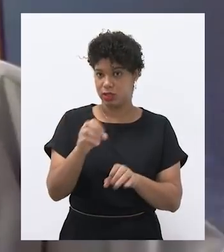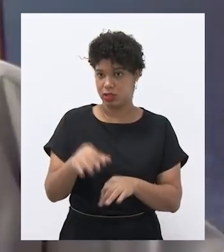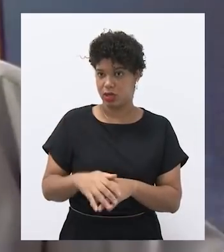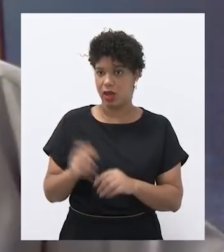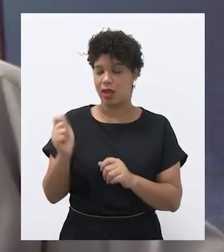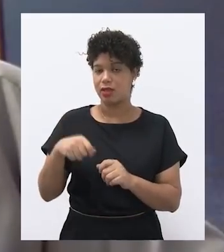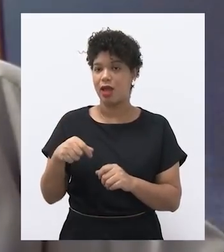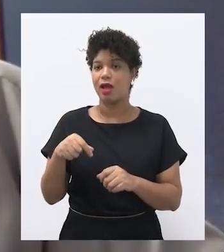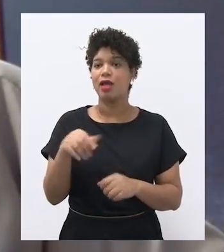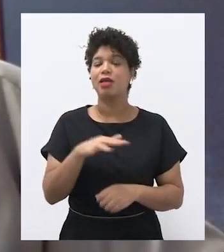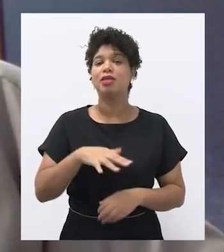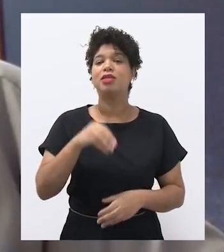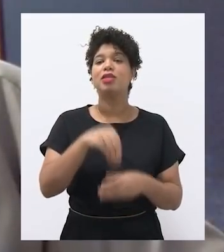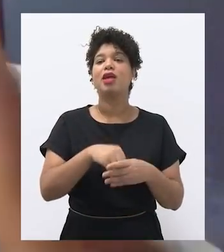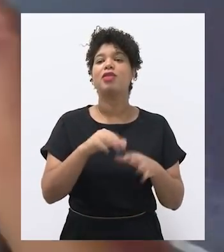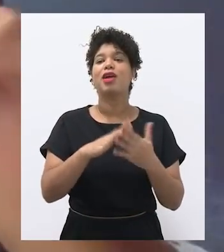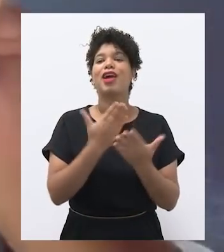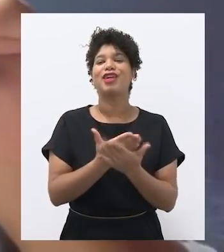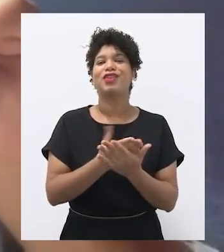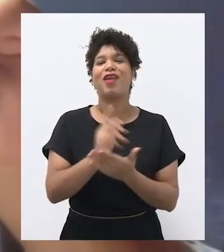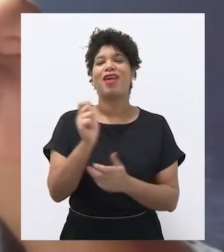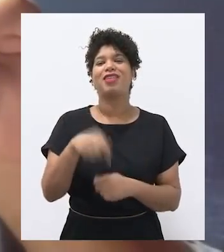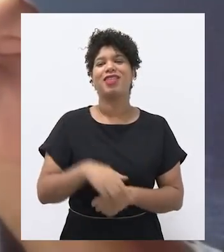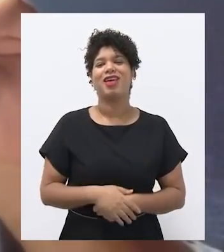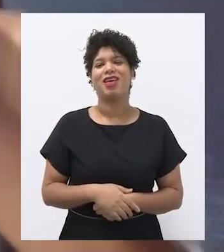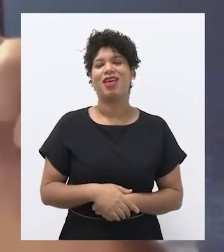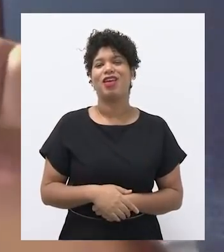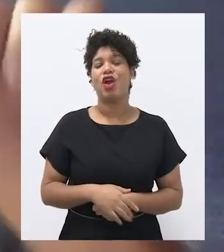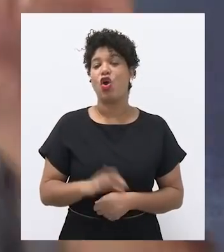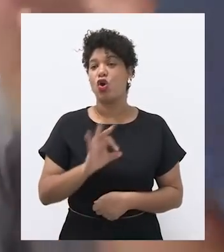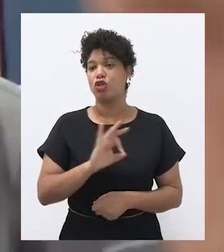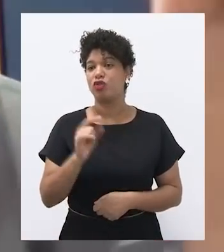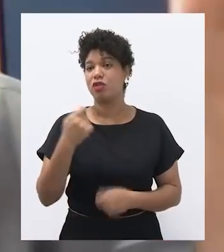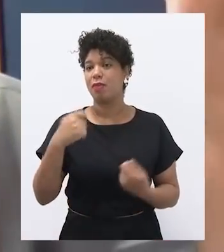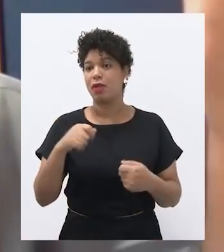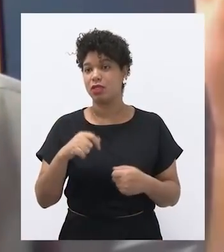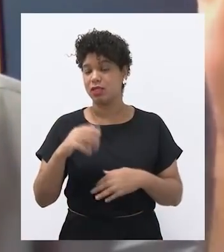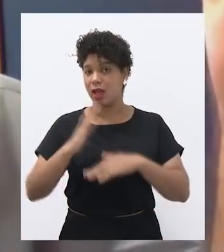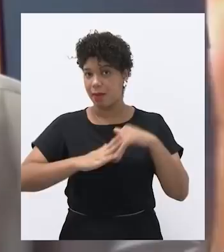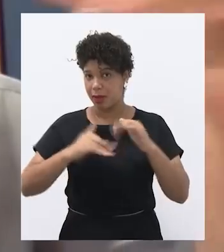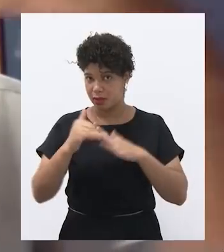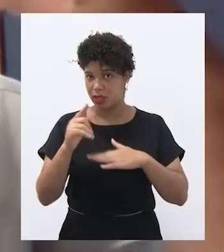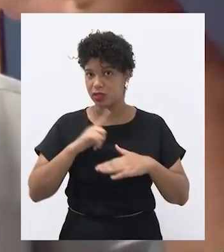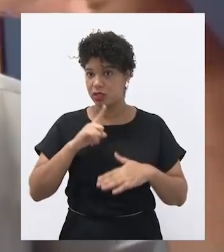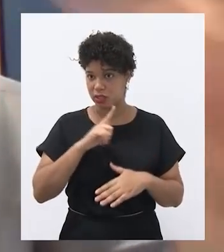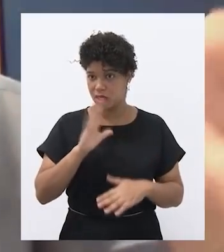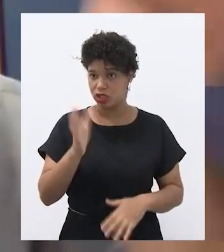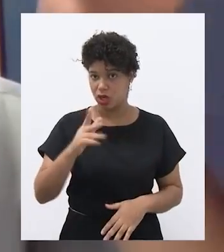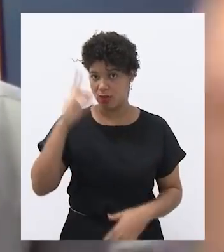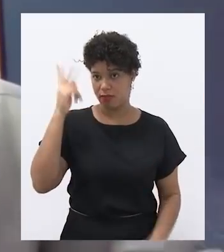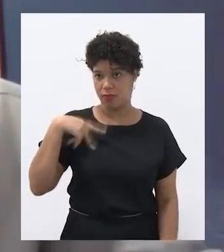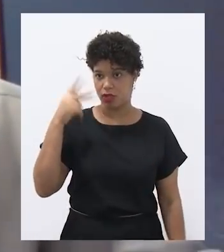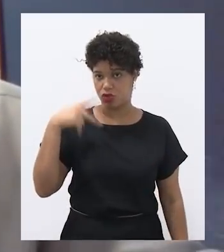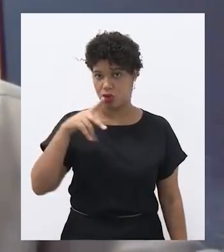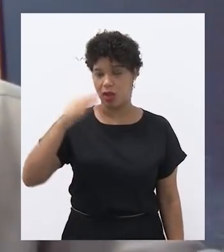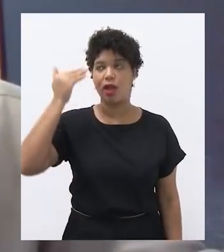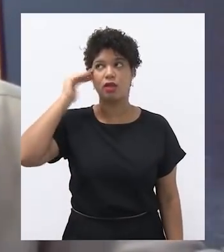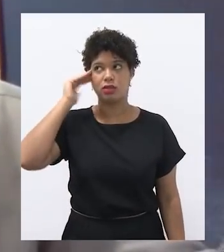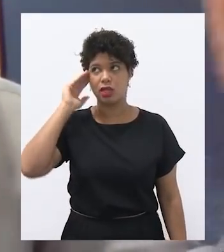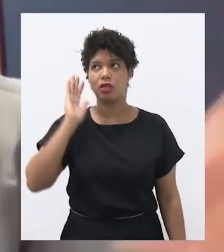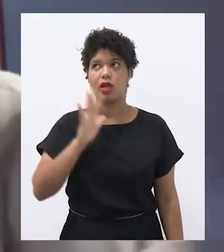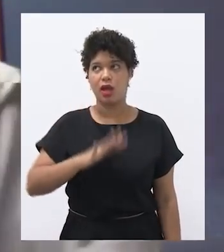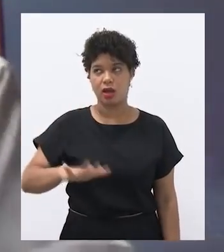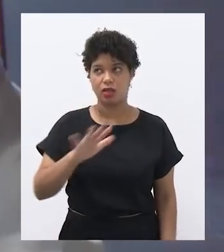nível da escola. E aí é que está o pulo do gato. Vocês vão juntar as habilidades que vocês têm, que são muito particulares, que vocês entendem aquele